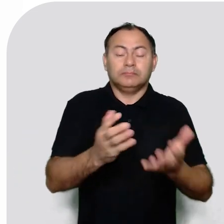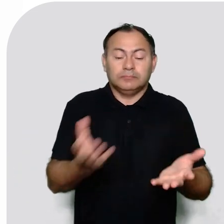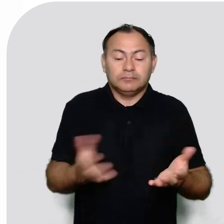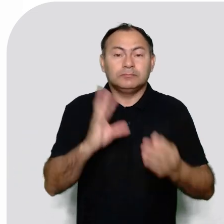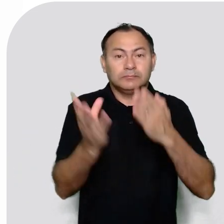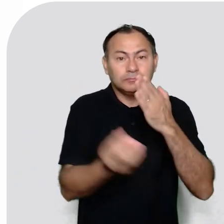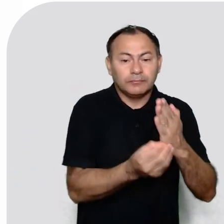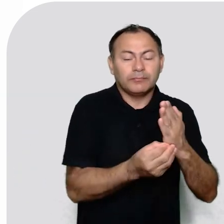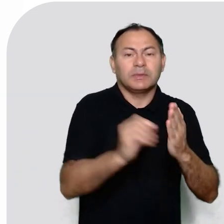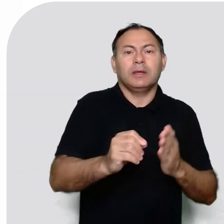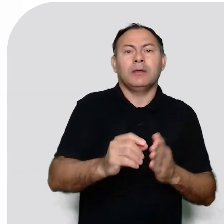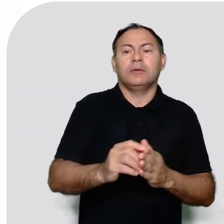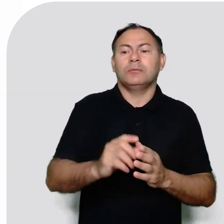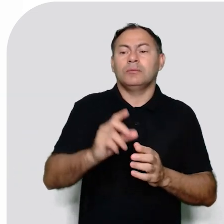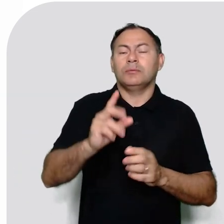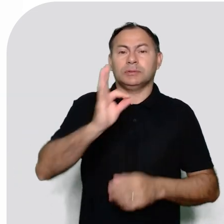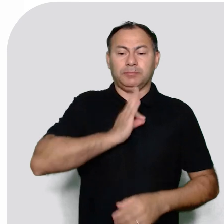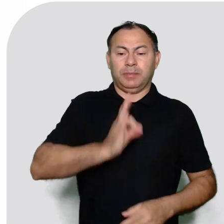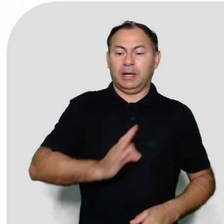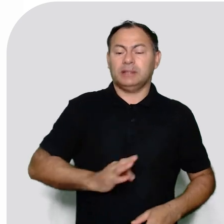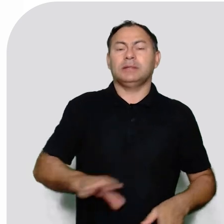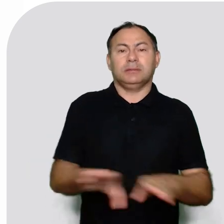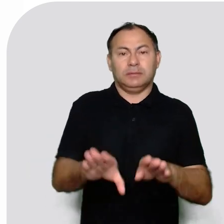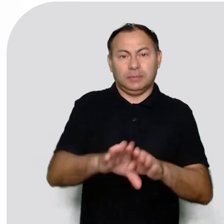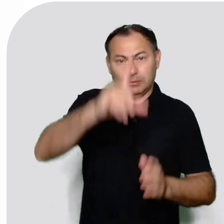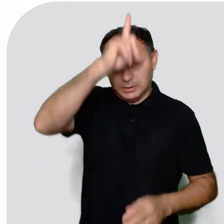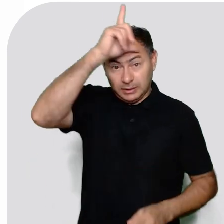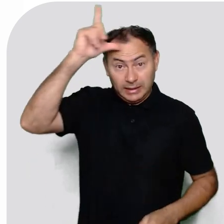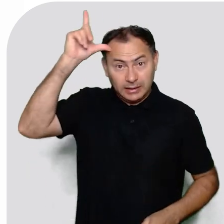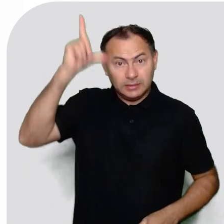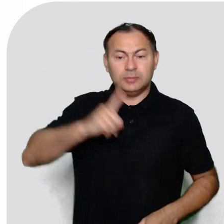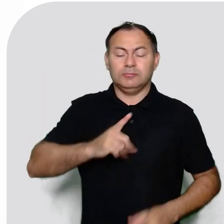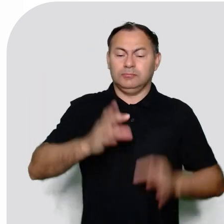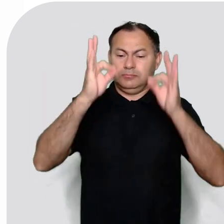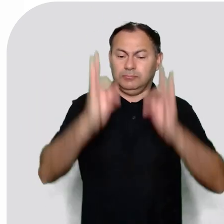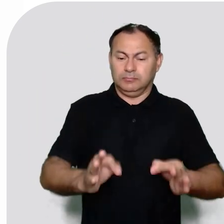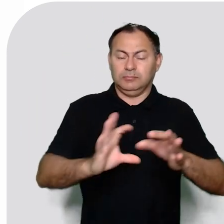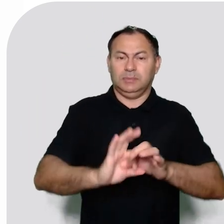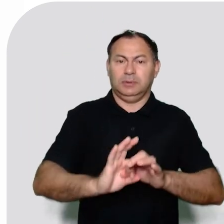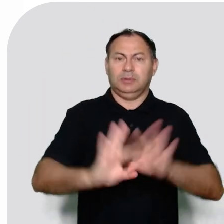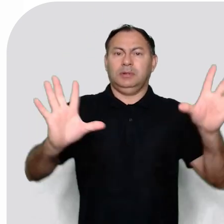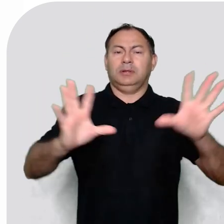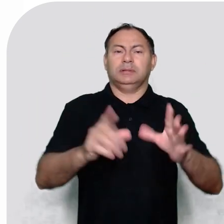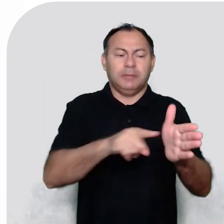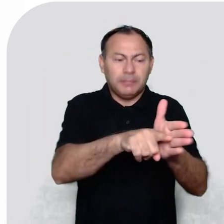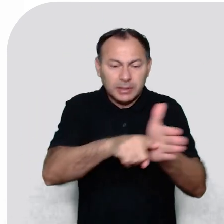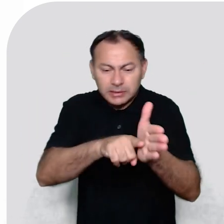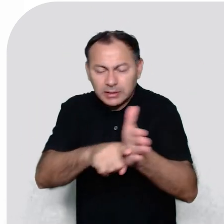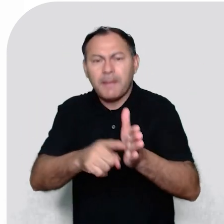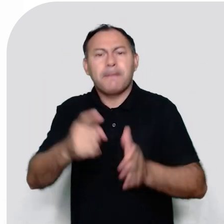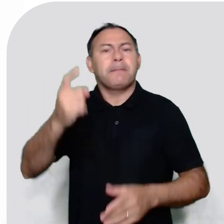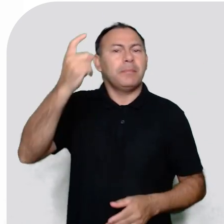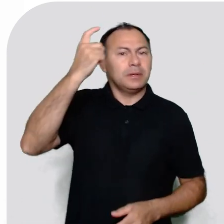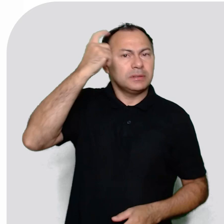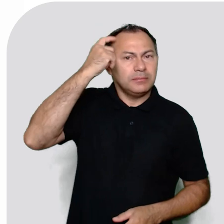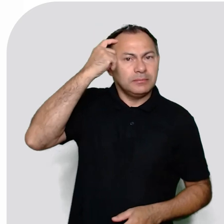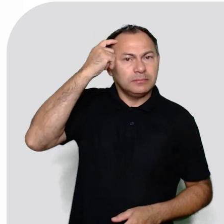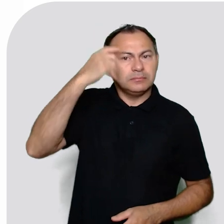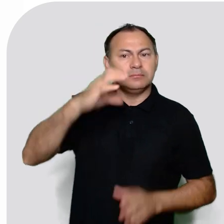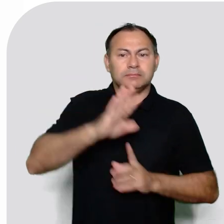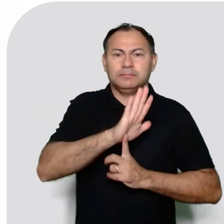reitera-se que os fiéis eclesiásticos e leigos tenham uma justa liberdade de pesquisa, de pensamento,